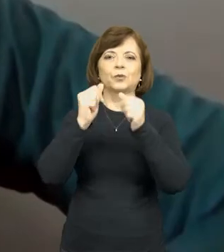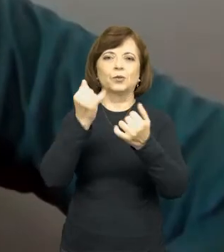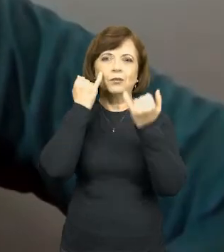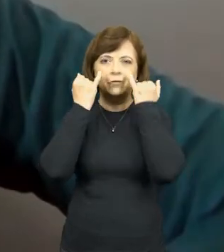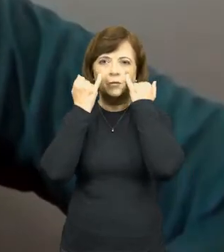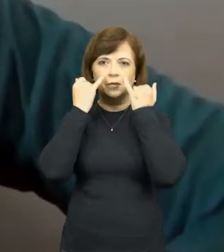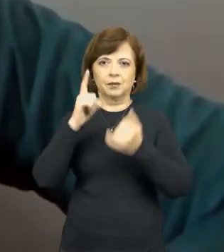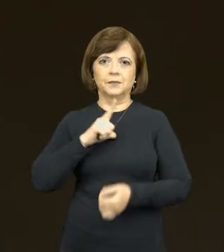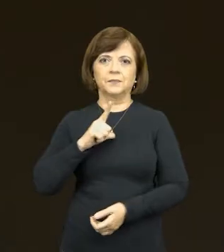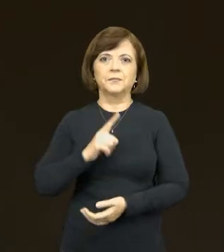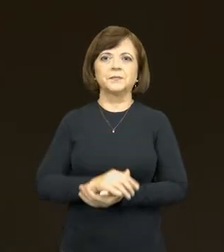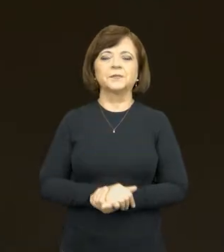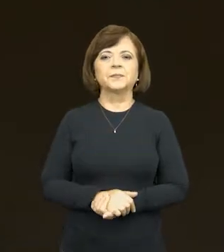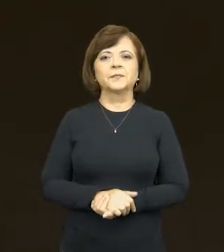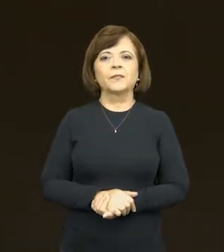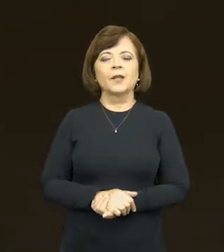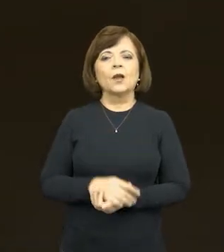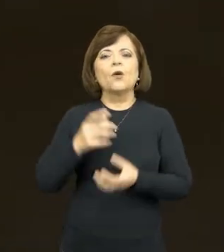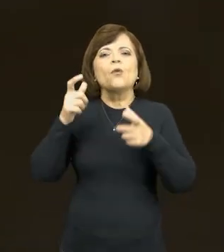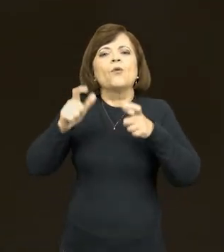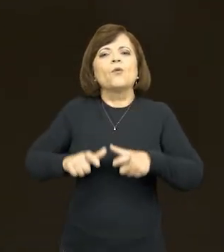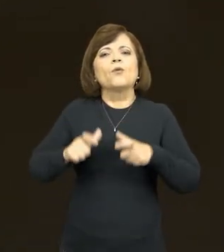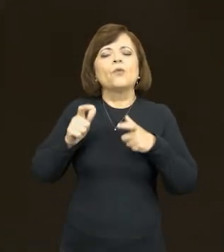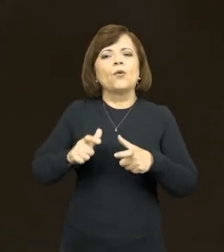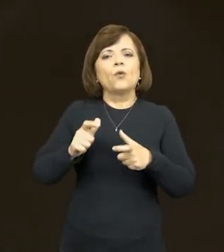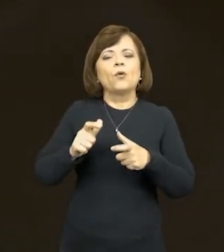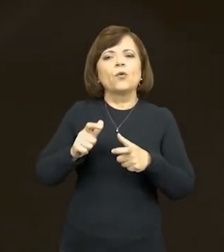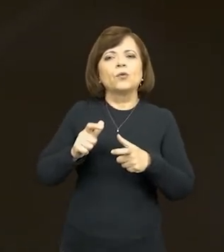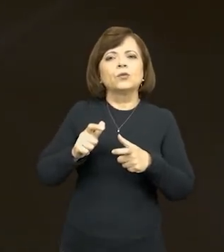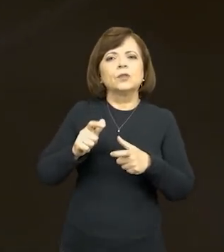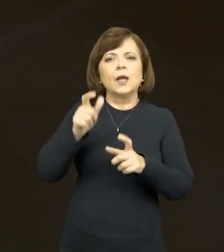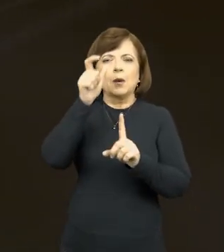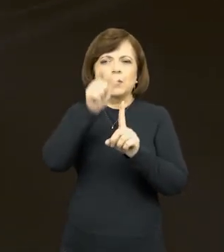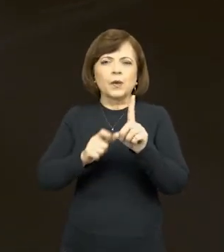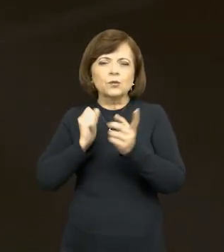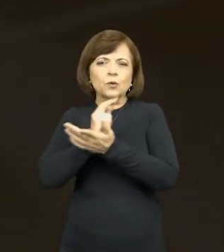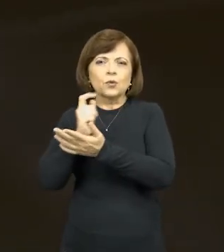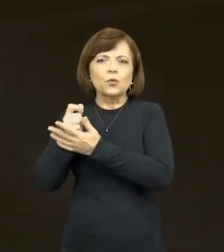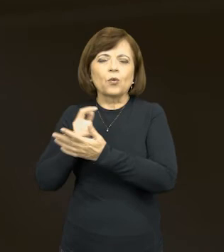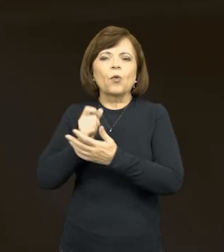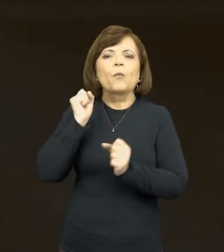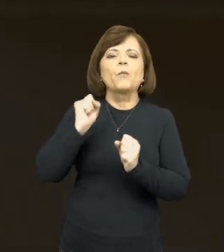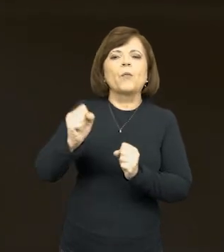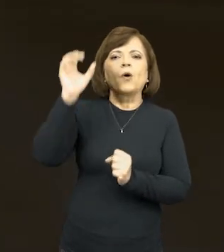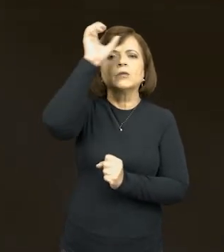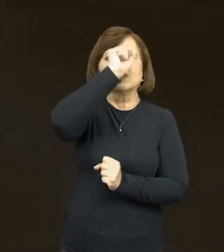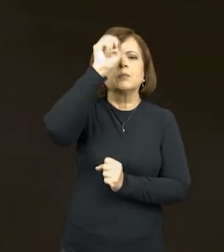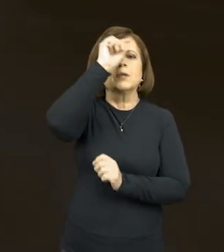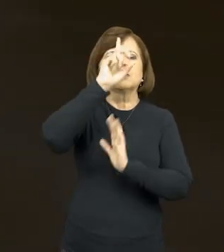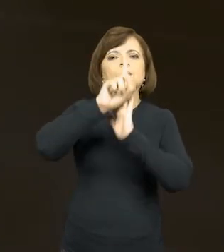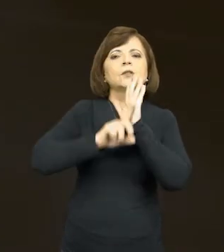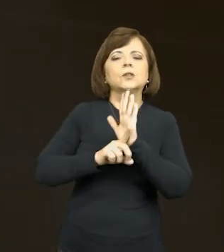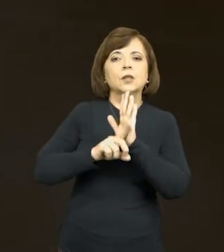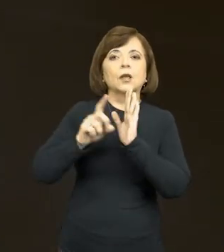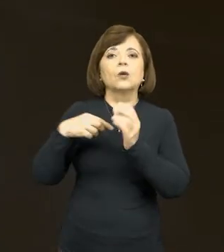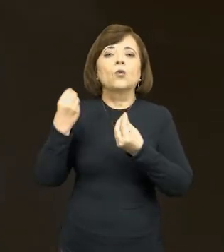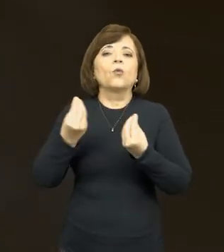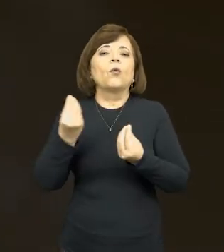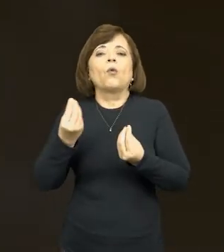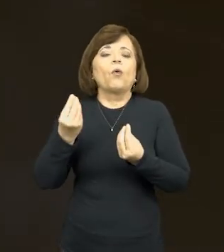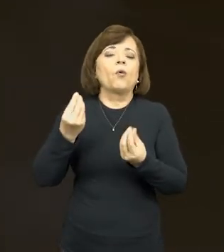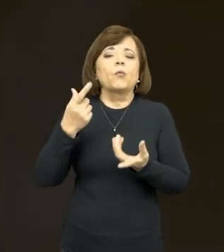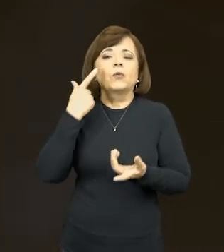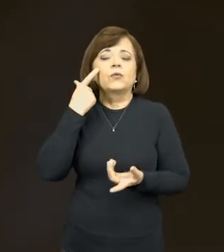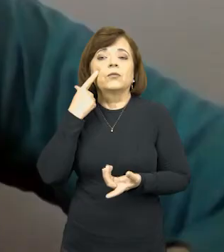Público Federal também. Onde o consumidor pode saber mais sobre seus direitos? Qual o primeiro passo quando se sente lesado com